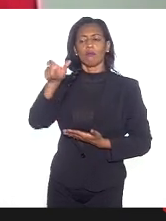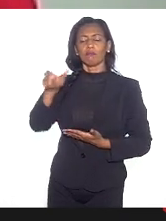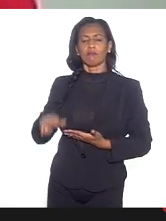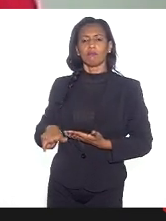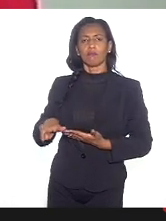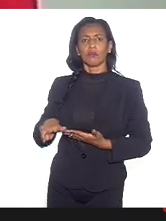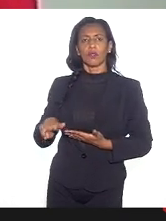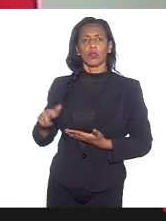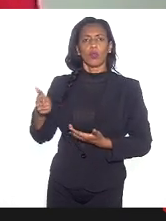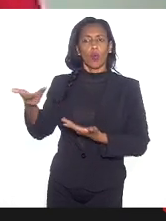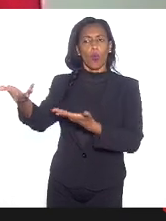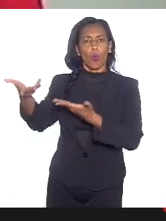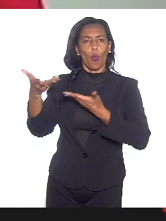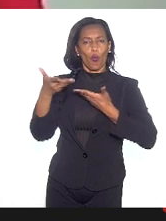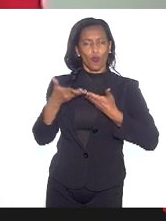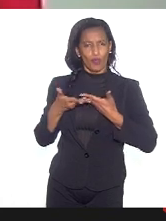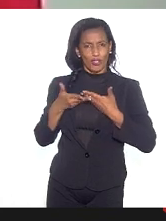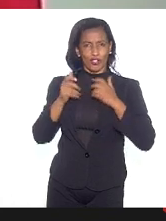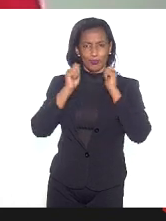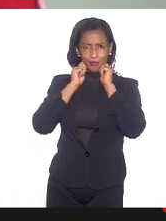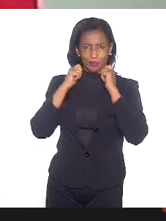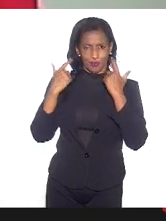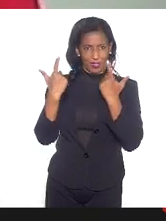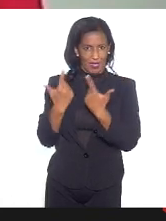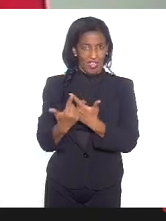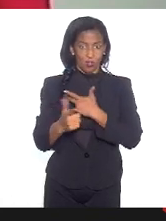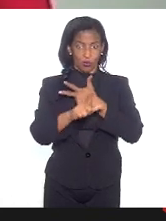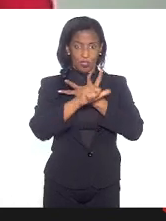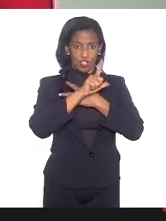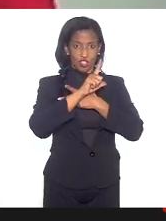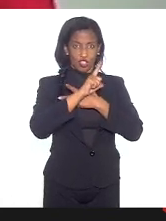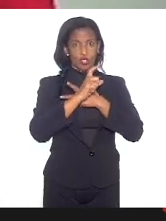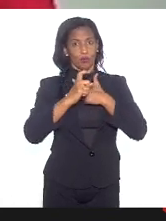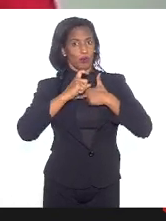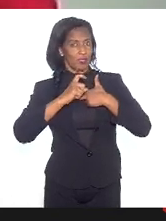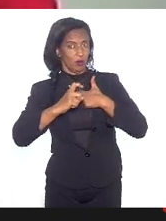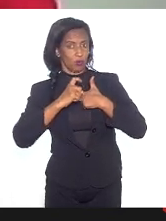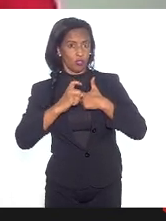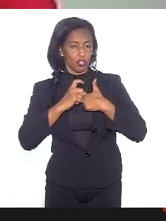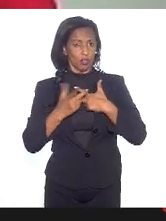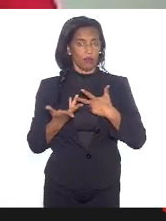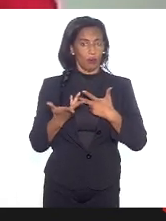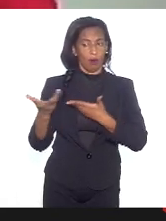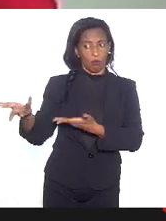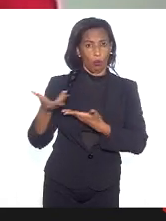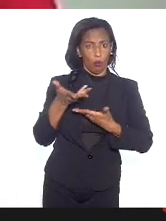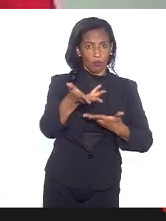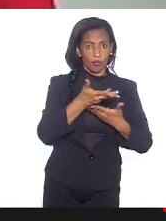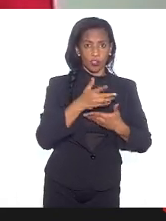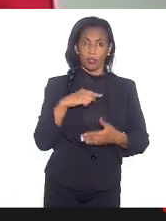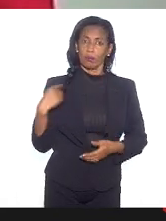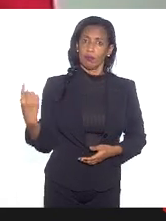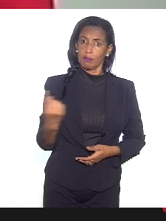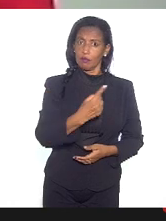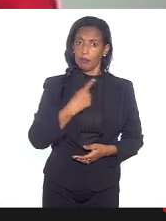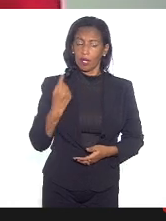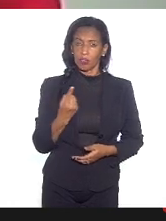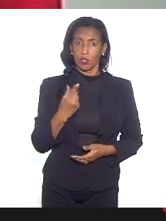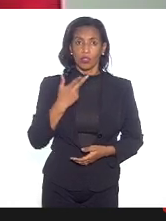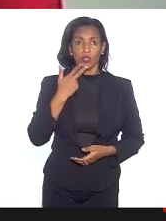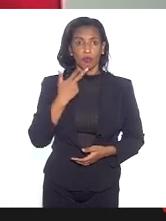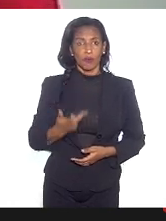do Legislativo e a função do Executivo prestar contas ao Legislativo, mas nós estamos tratando